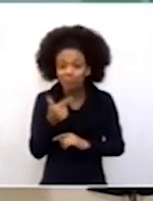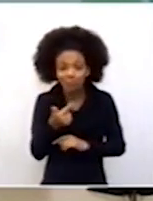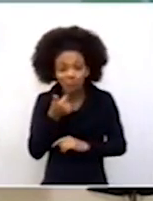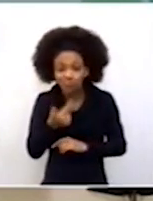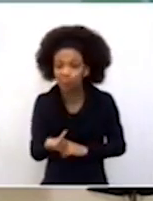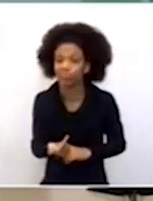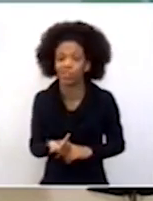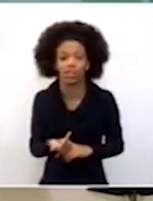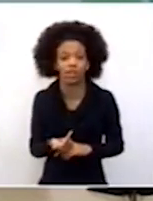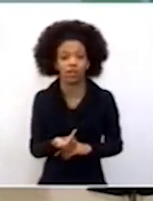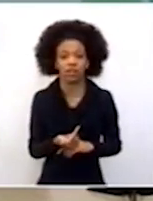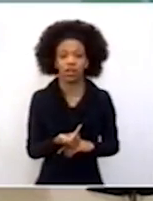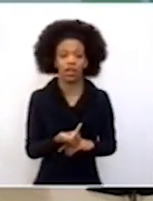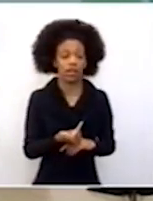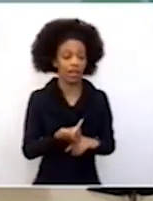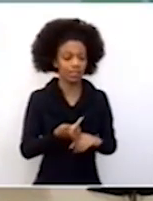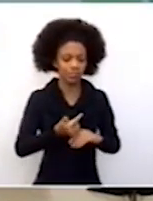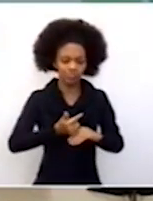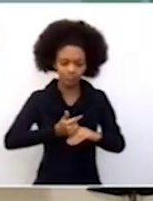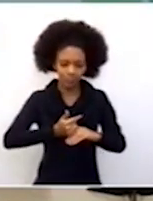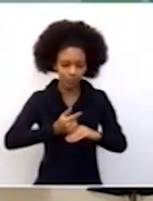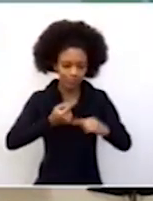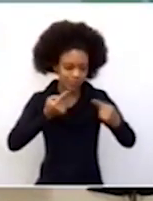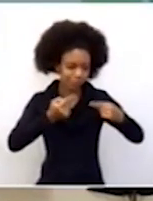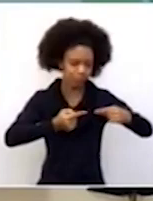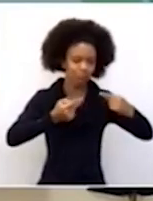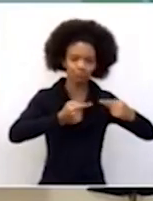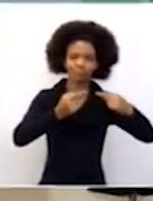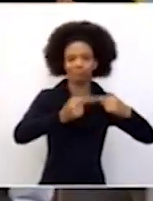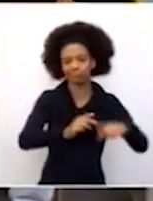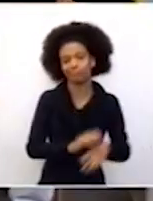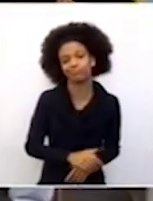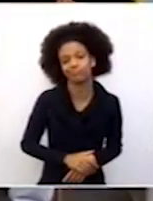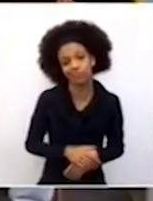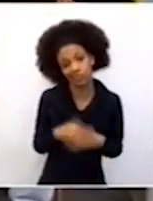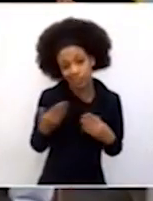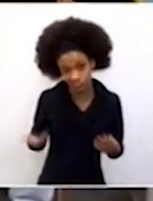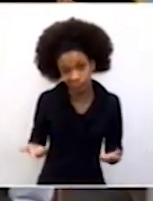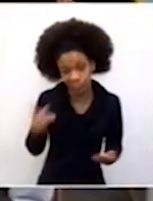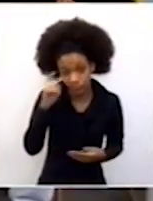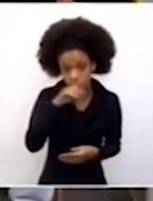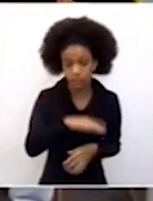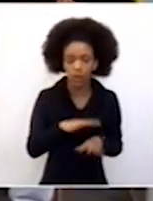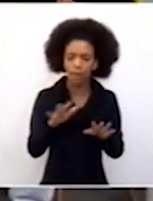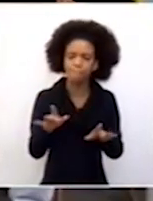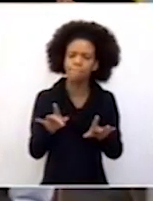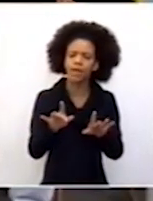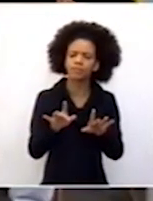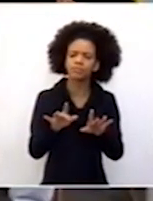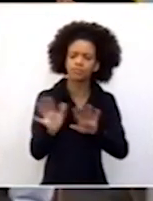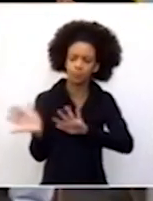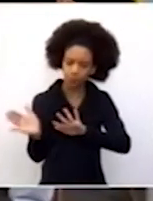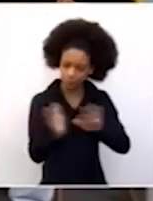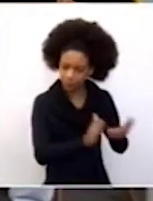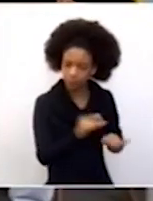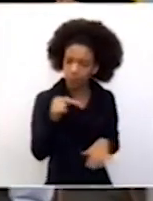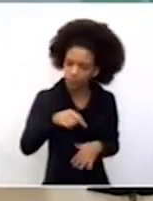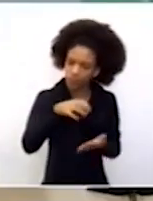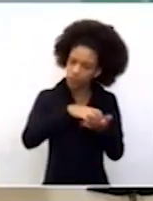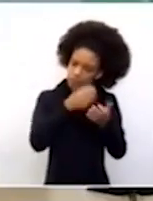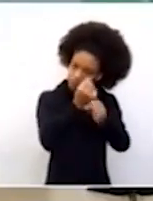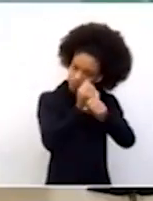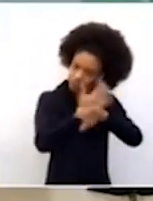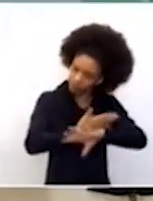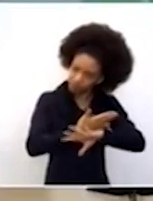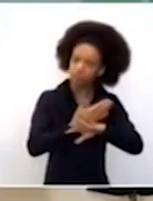no Centro de Mídias a gente tem essa vantagem, que é uma ferramenta síncrona, né? Que é o chat, que a gente levanta o questionamento e